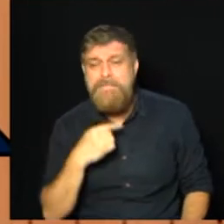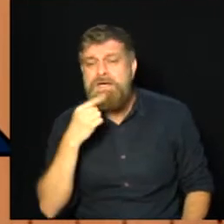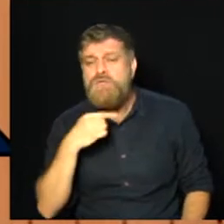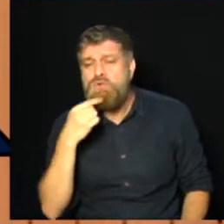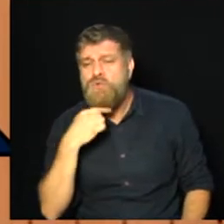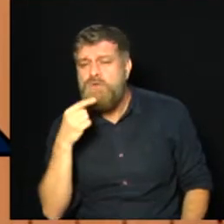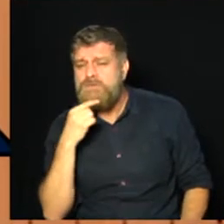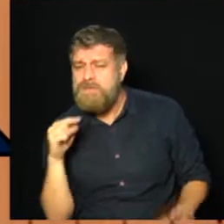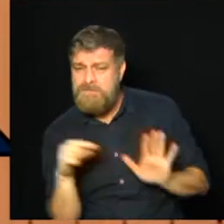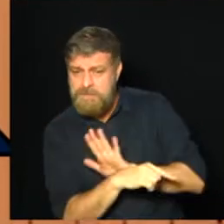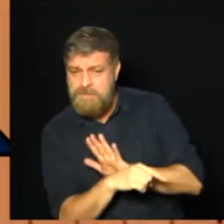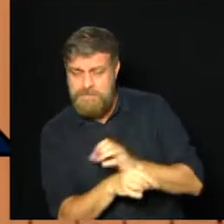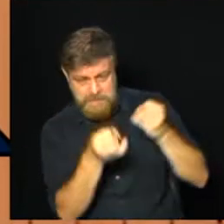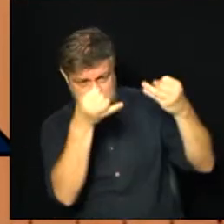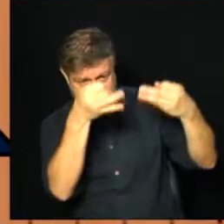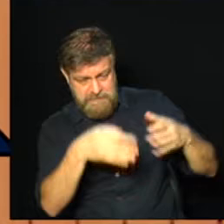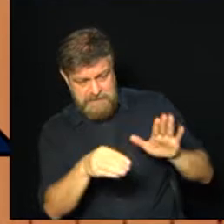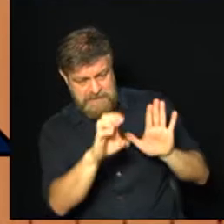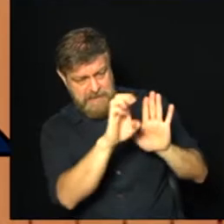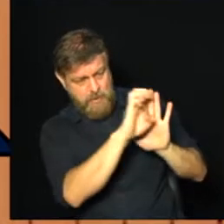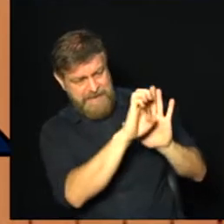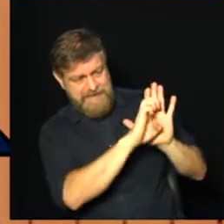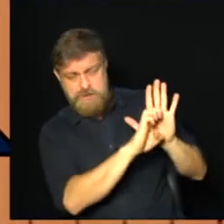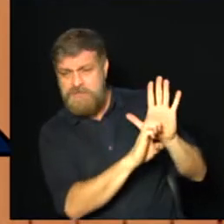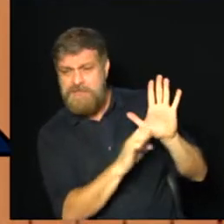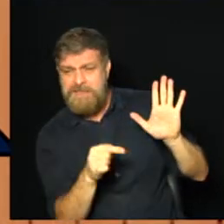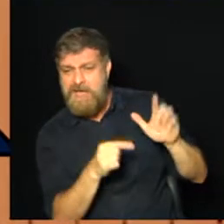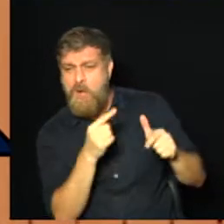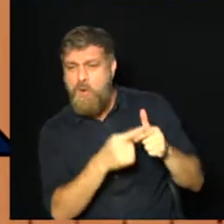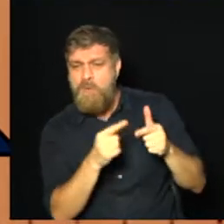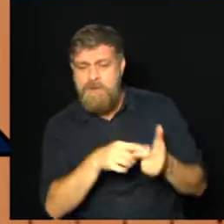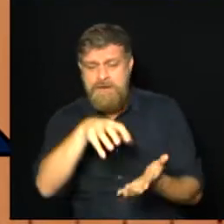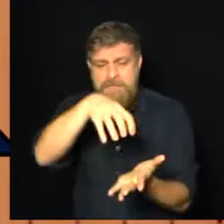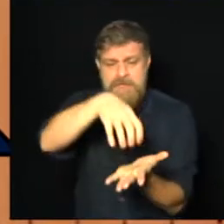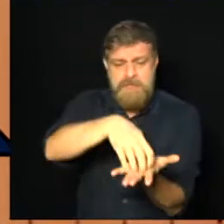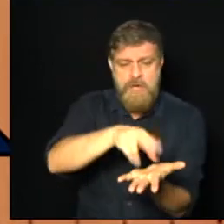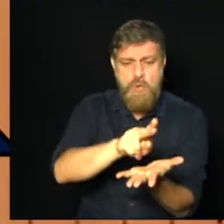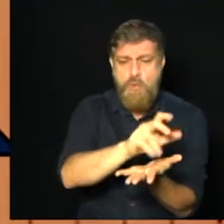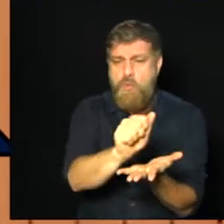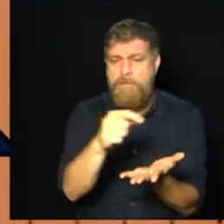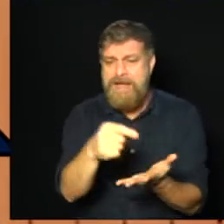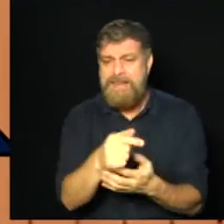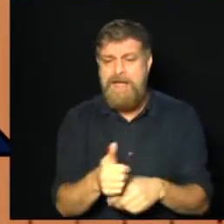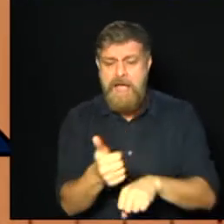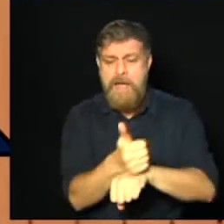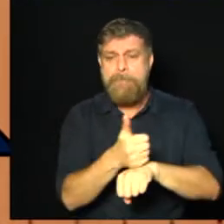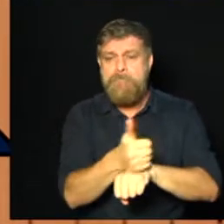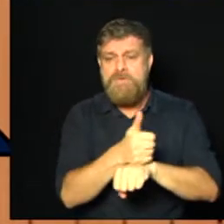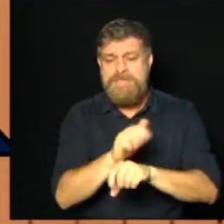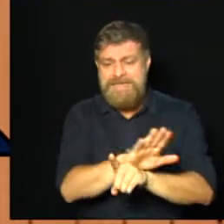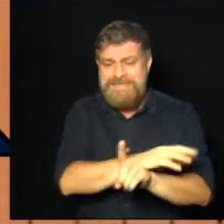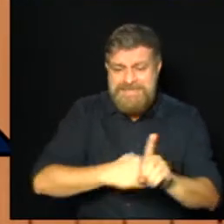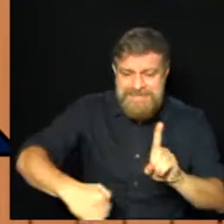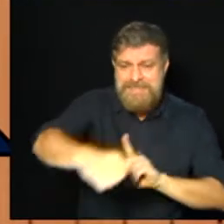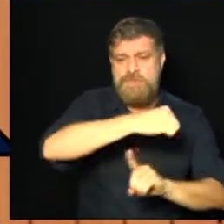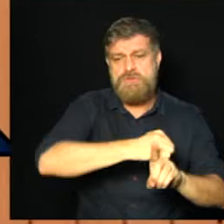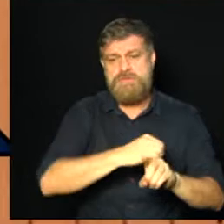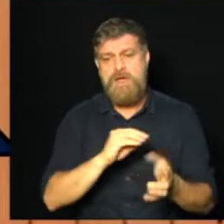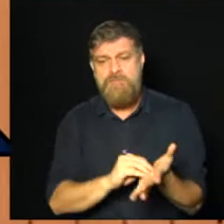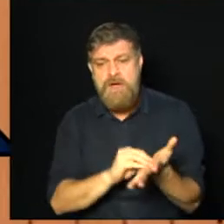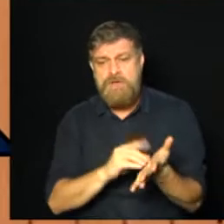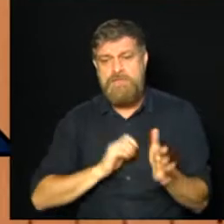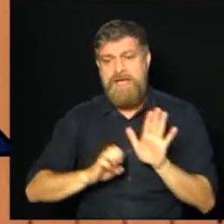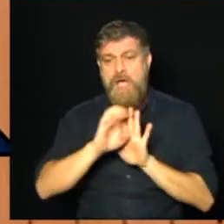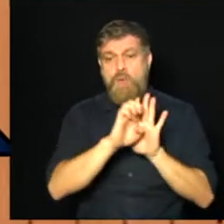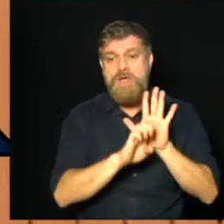na justificativa do edital, o maior problema do UPA é a falta de profissionais para assistência, mas o edital é direcionado